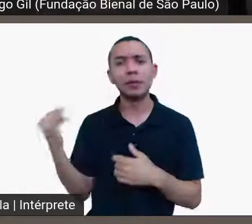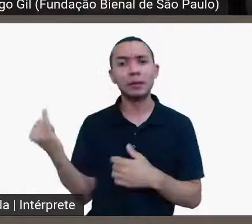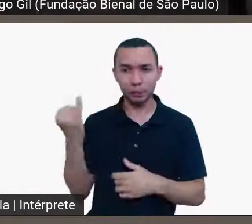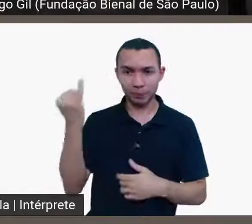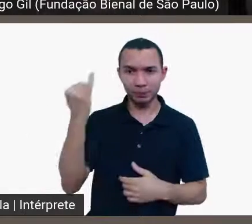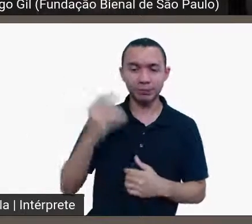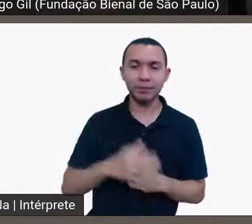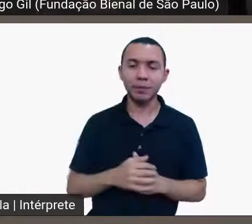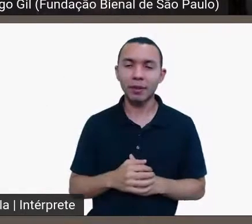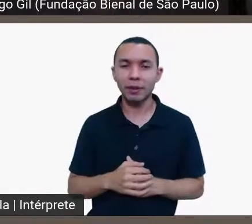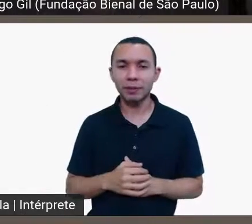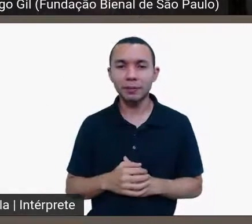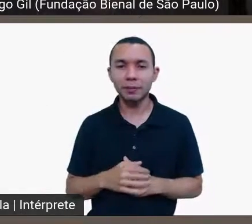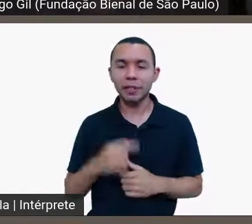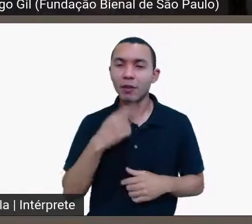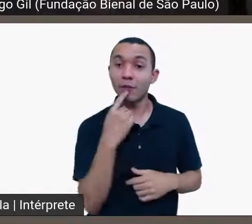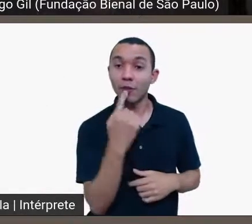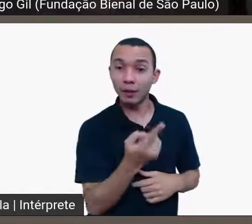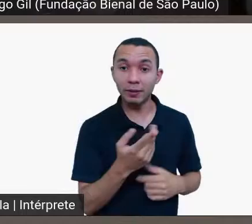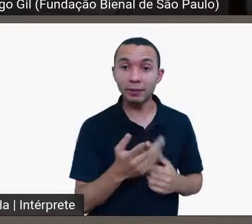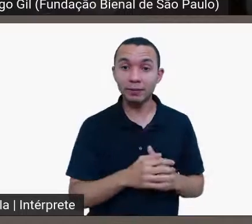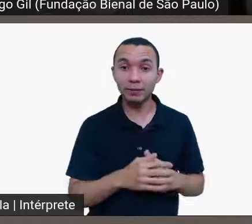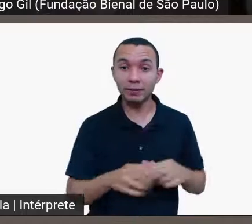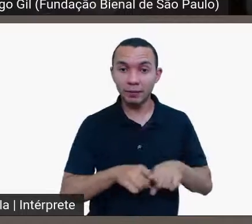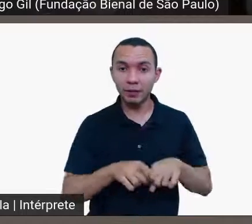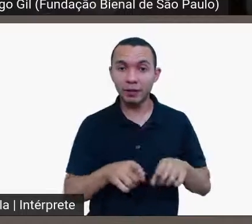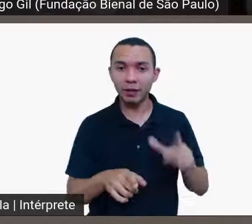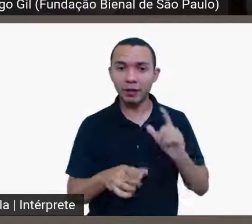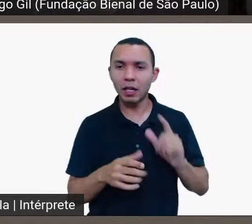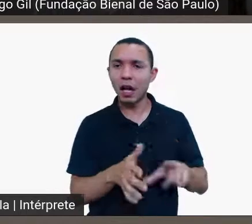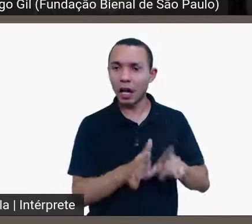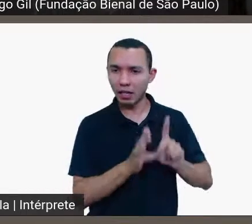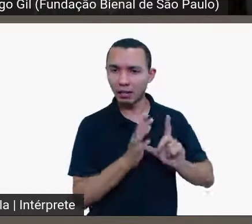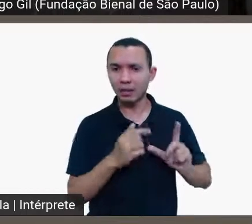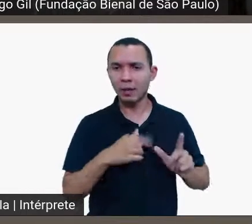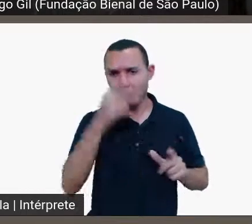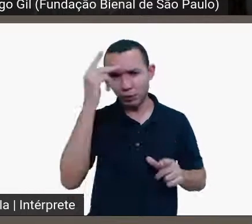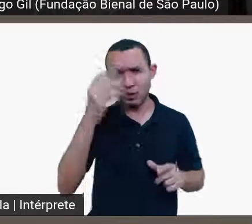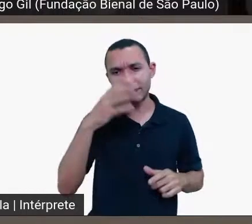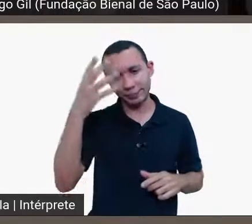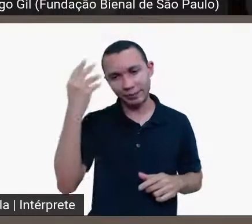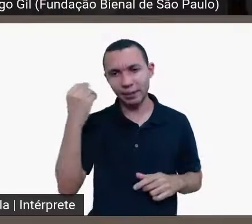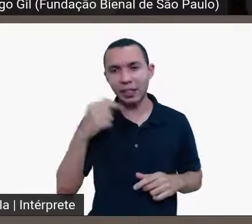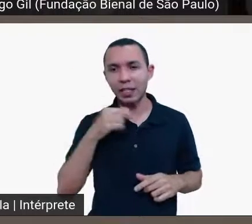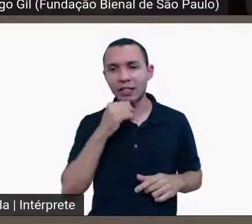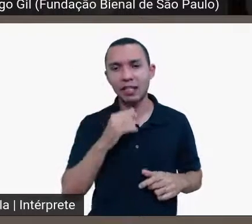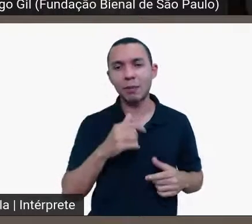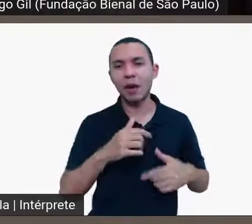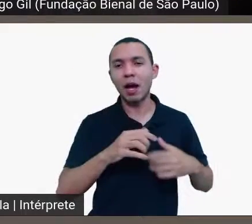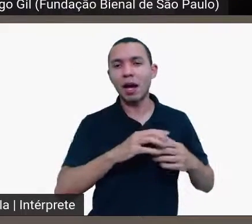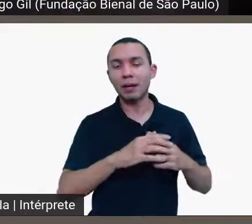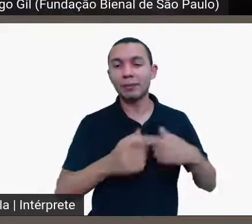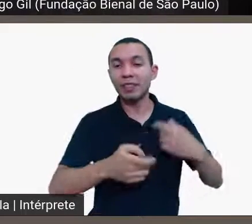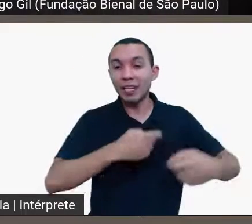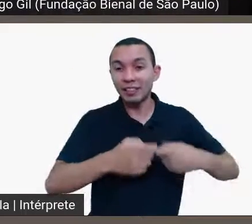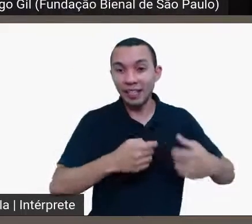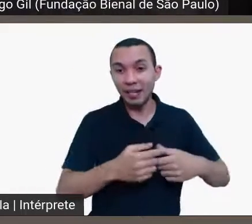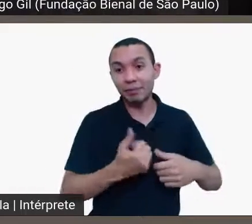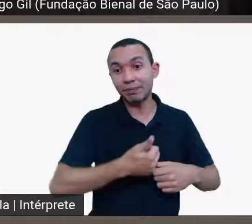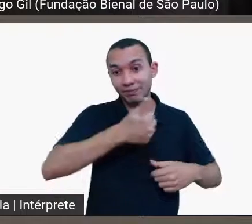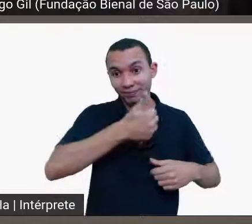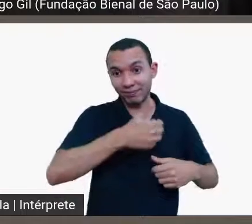eu vou lembrar uma coisa que eu ia falar, que eu acho... Eu sempre falei que o pessoal esquece a Grande Guerra e essas coisas, assim. Eu